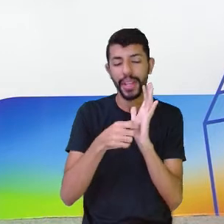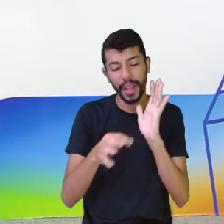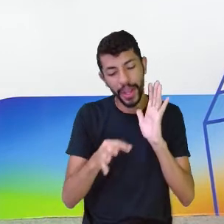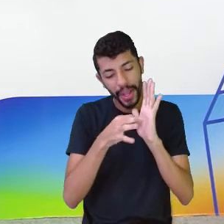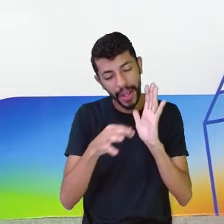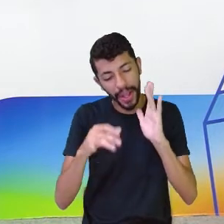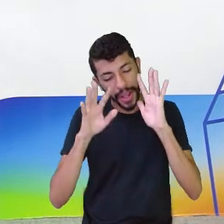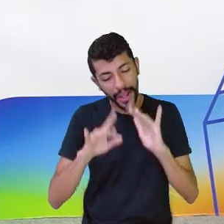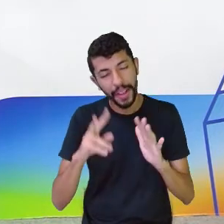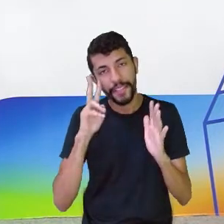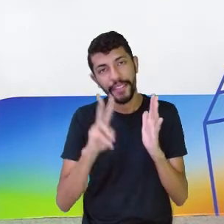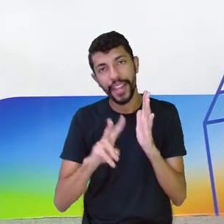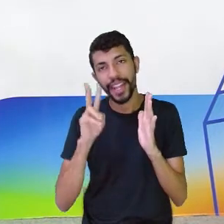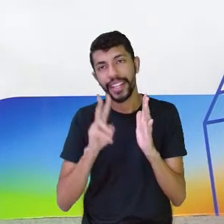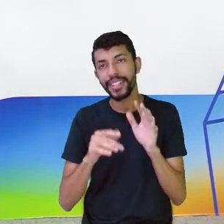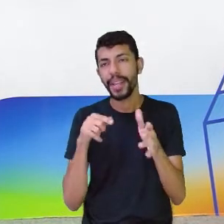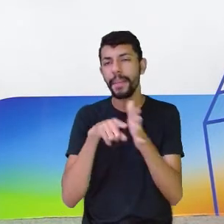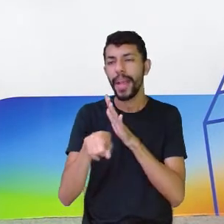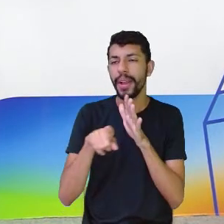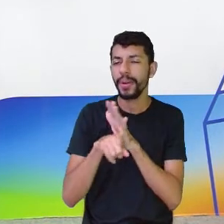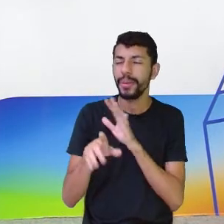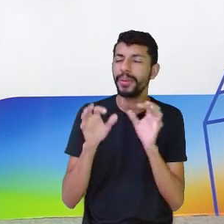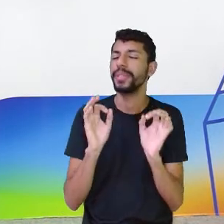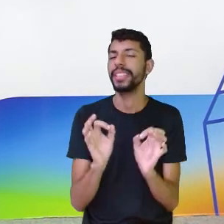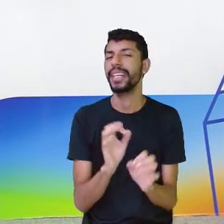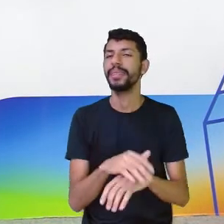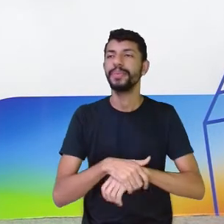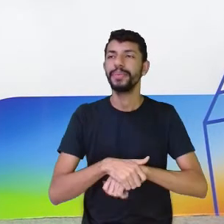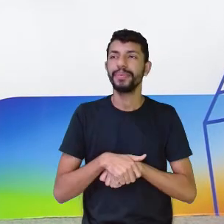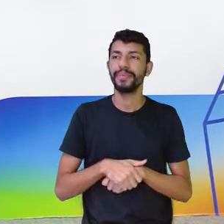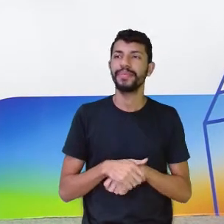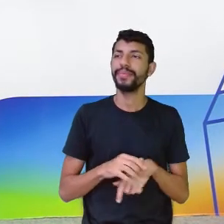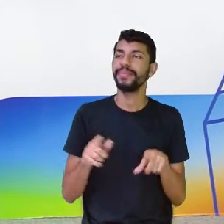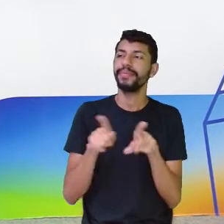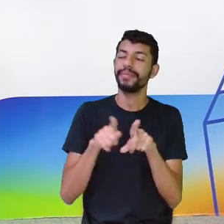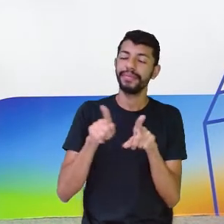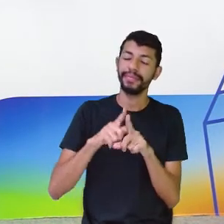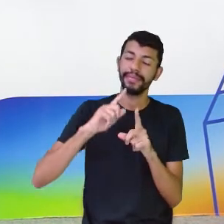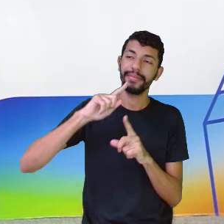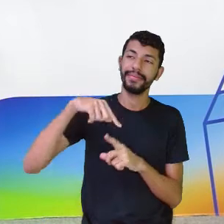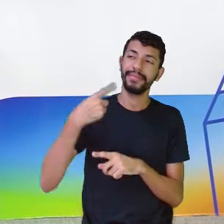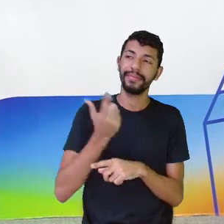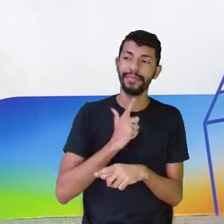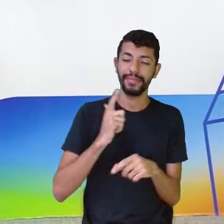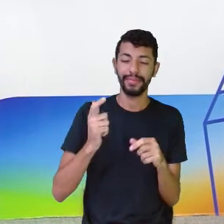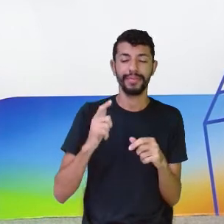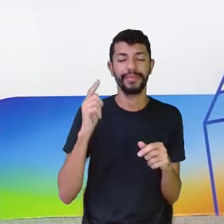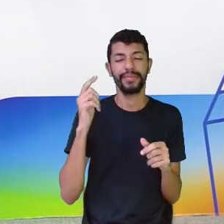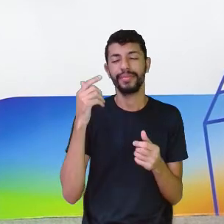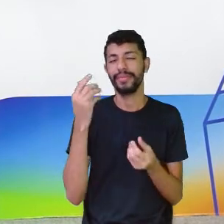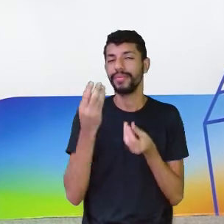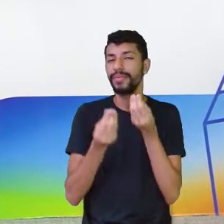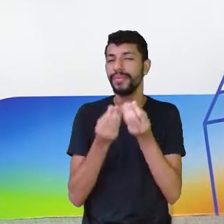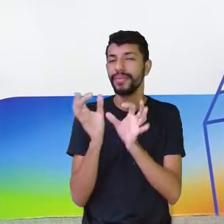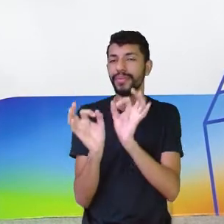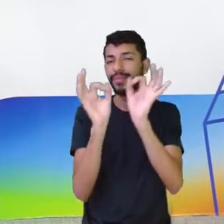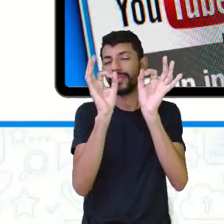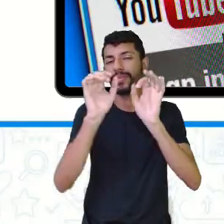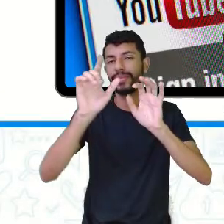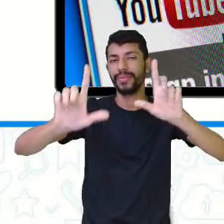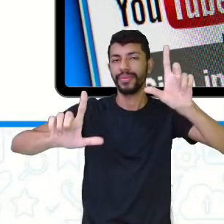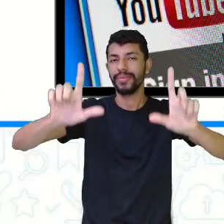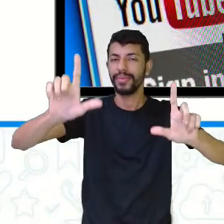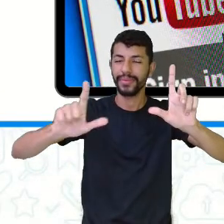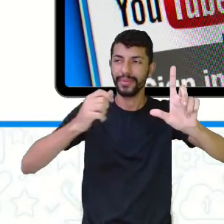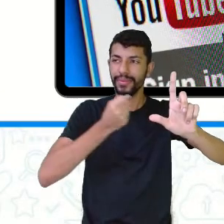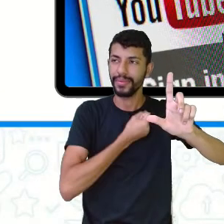comentários de vocês, as perguntas, sugestões. Além do aplicativo, claro, você pode assistir pela TV Nova, canal